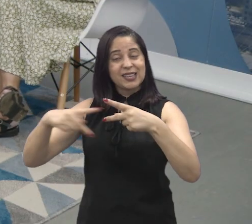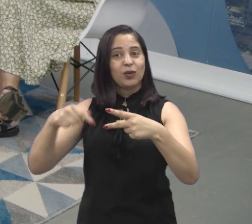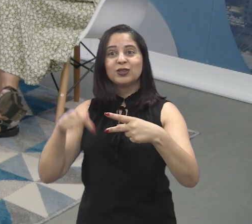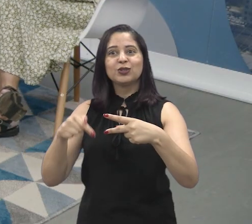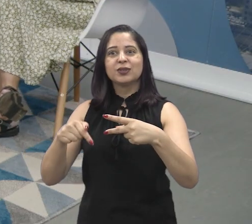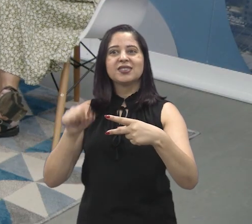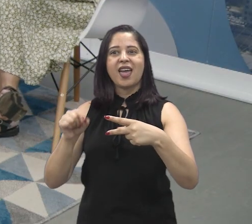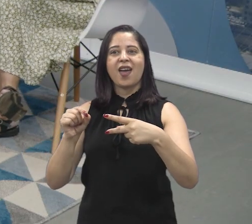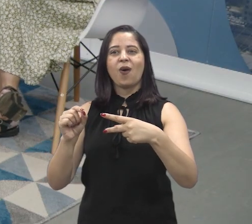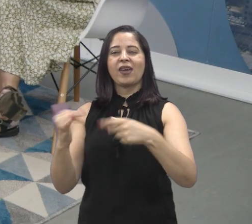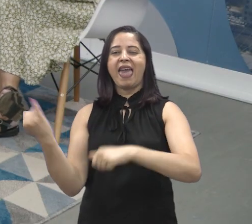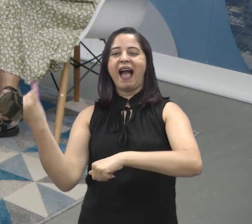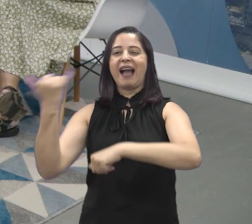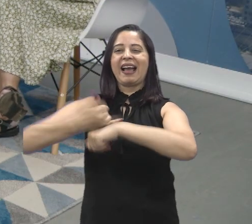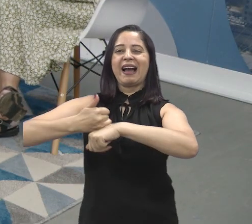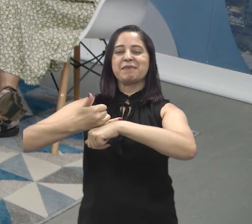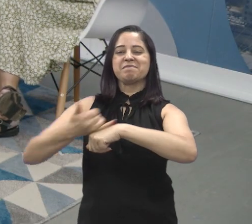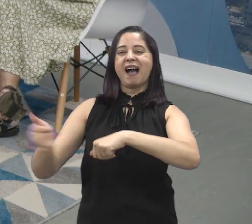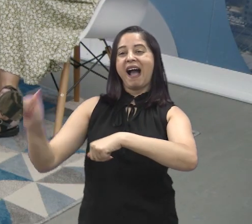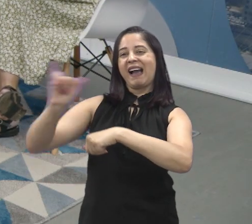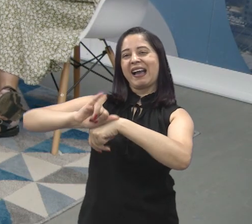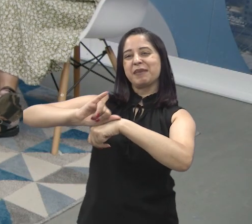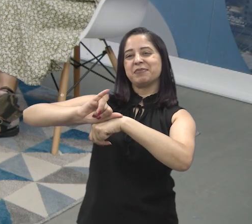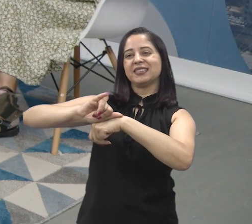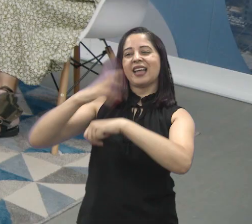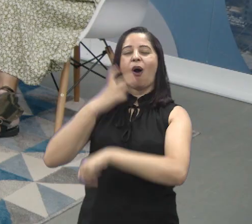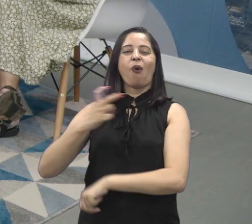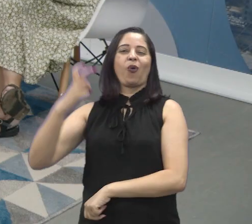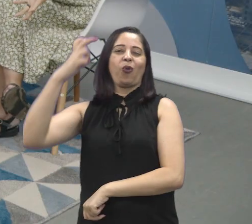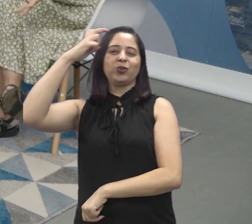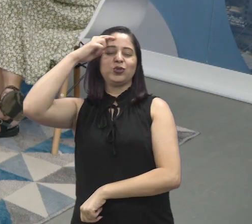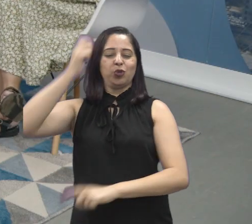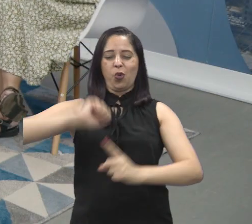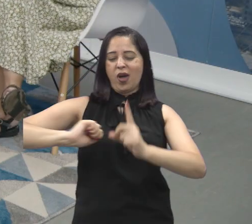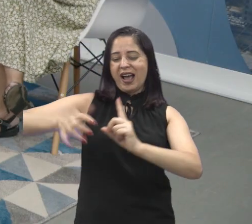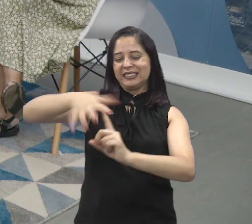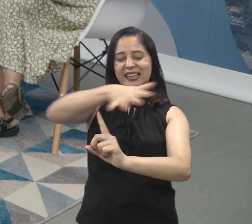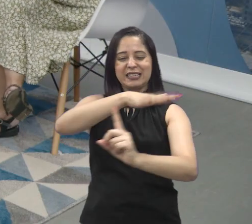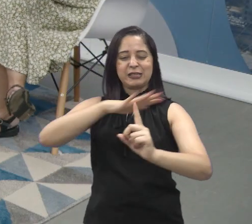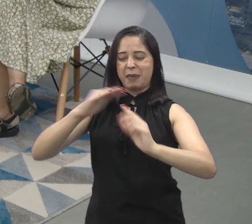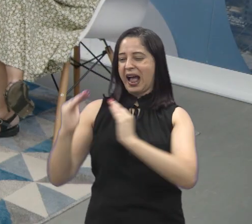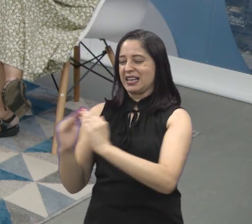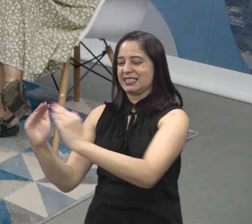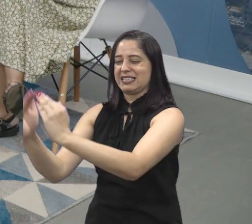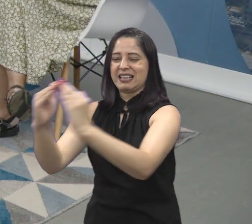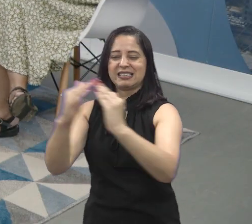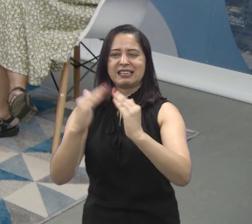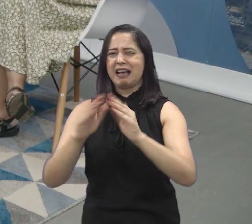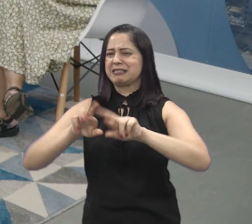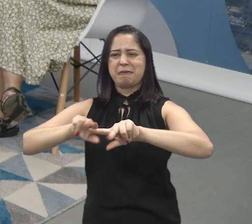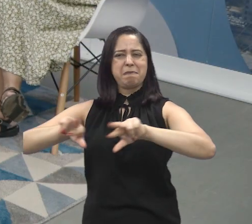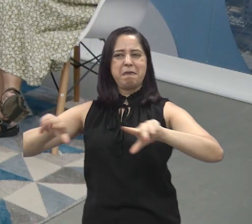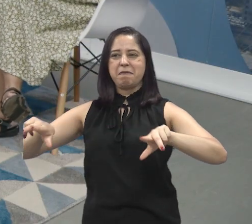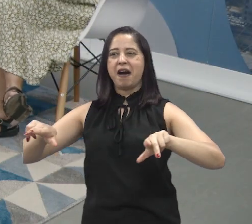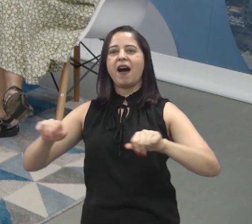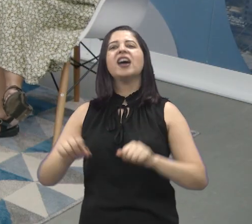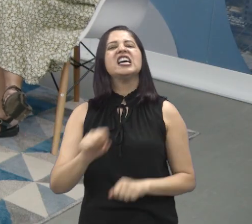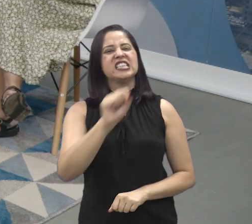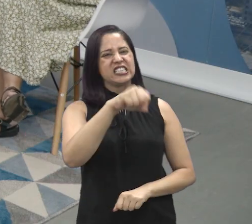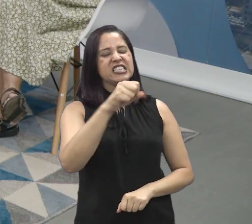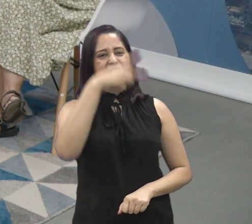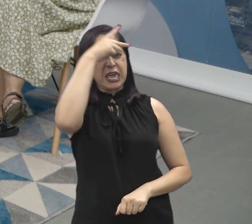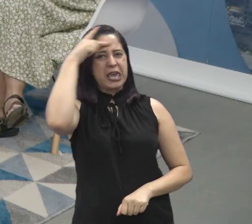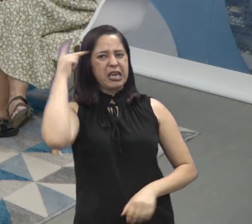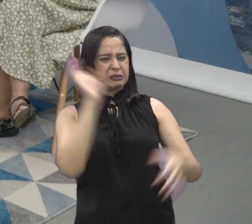como a capital da cultura, de fato, pulsando nas praças, nas casas, nos pontos de cultura. Isso é importante. E todo mundo se envolver, né? Não